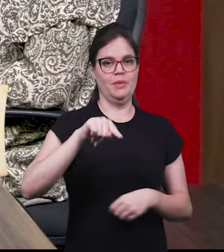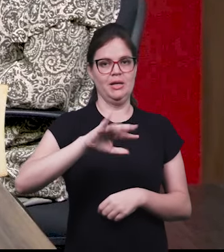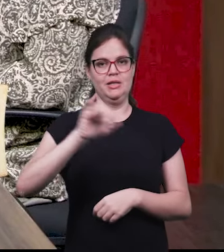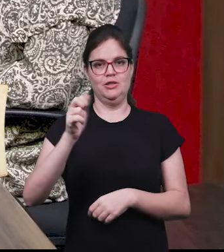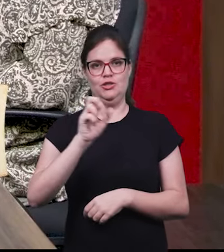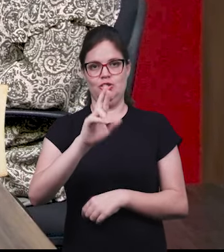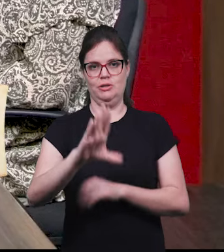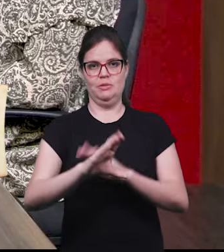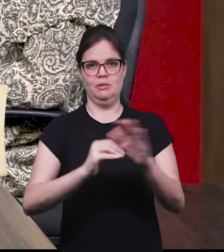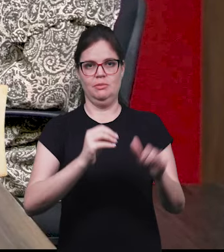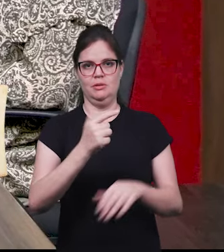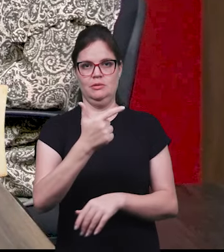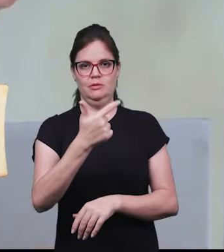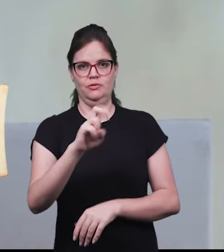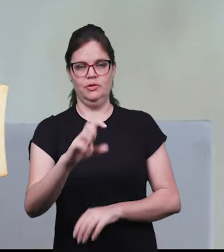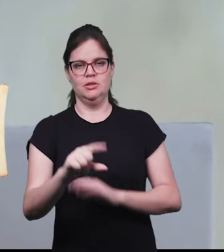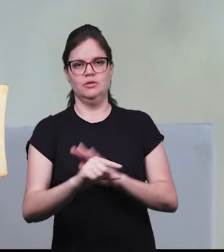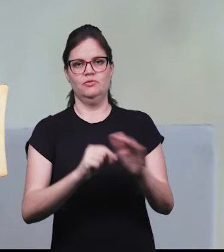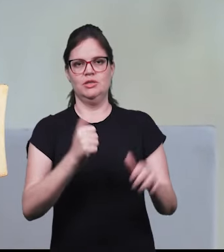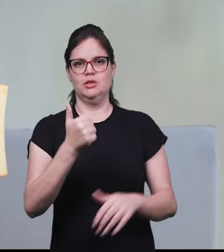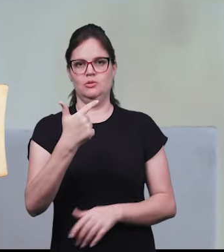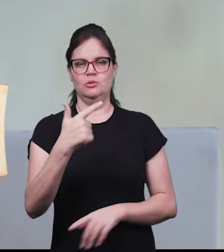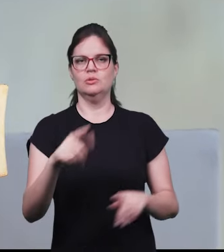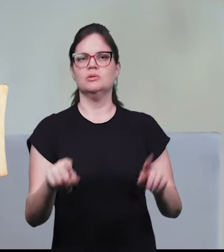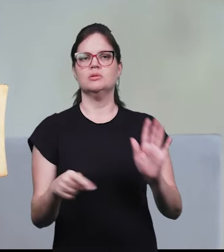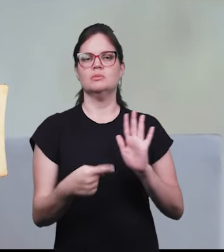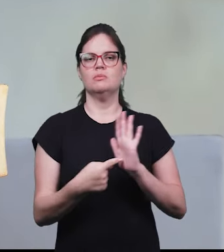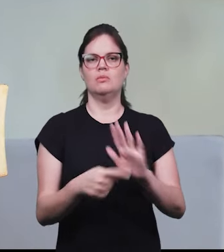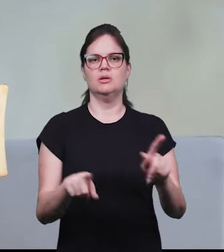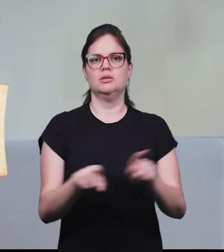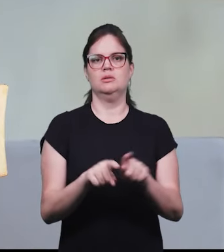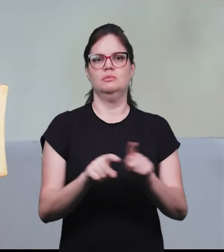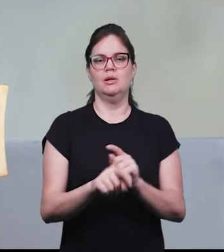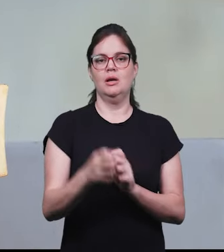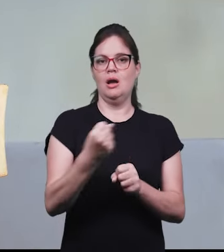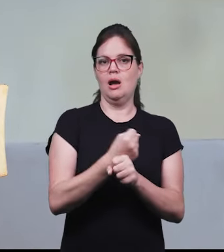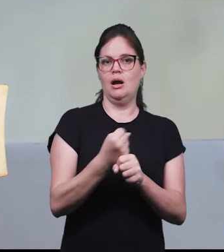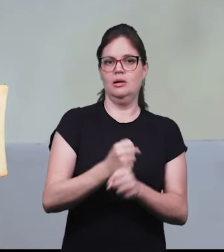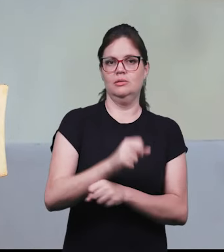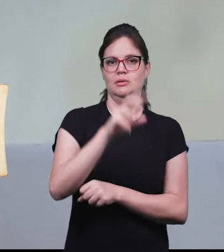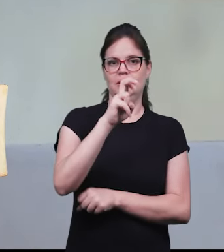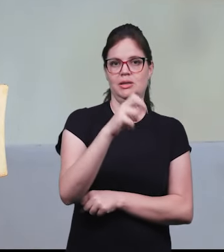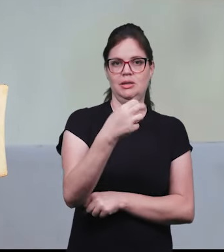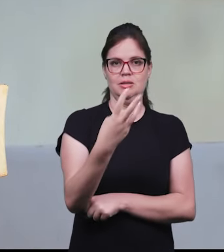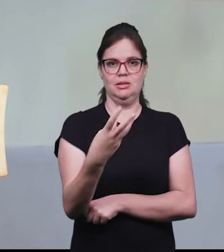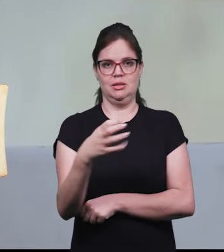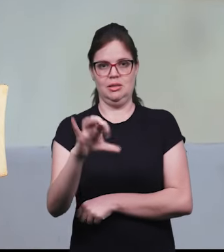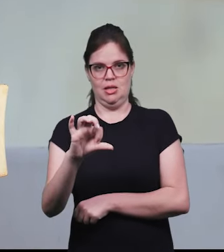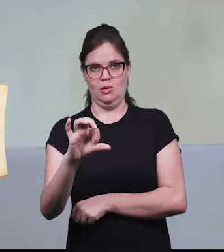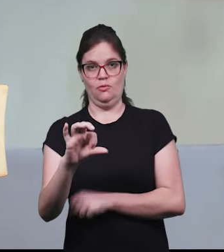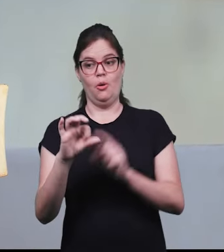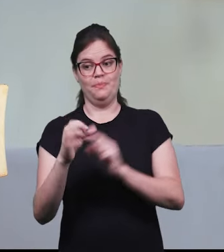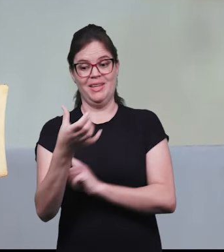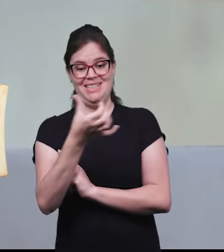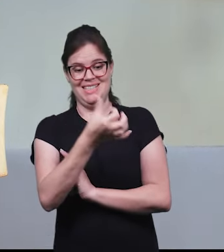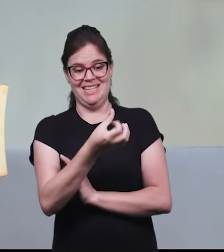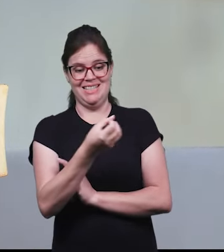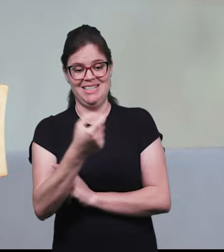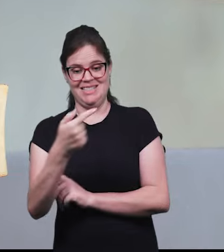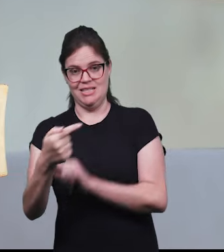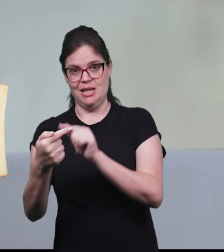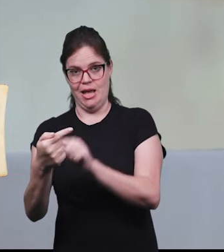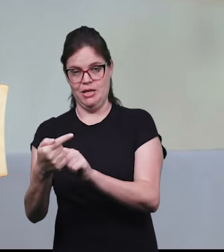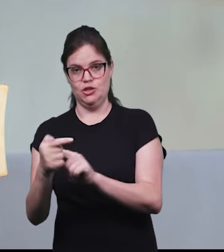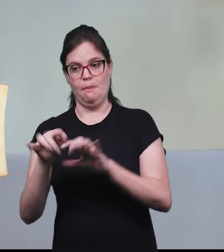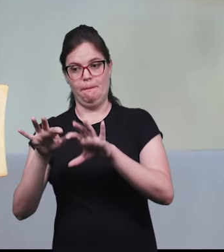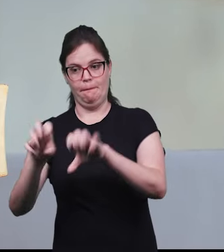Jeremias 25, 12 fala sobre isso também, tem os textos lá. Aqui também no ano 539 já, porque 607 foi quando levaram os